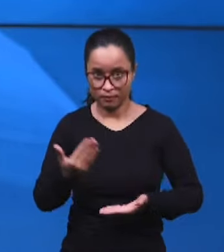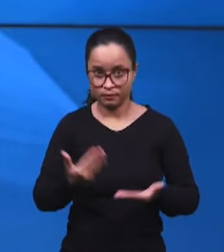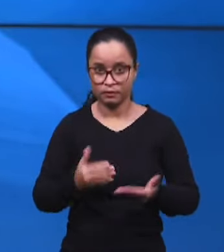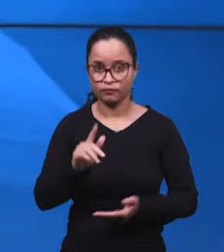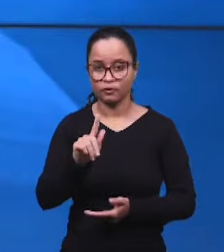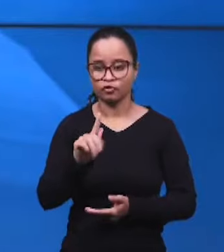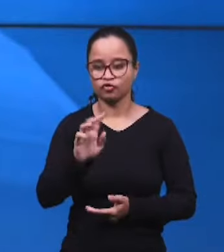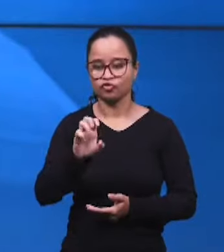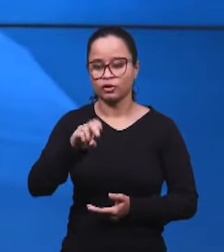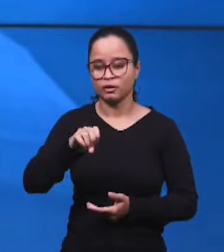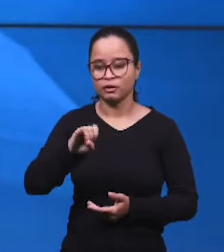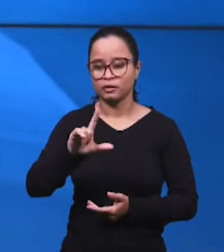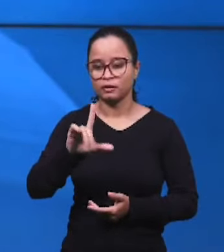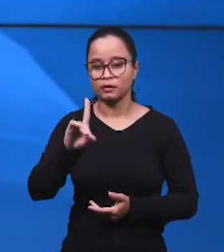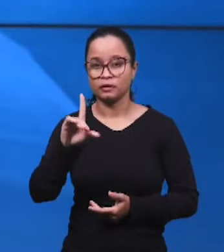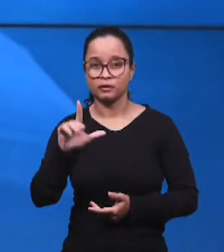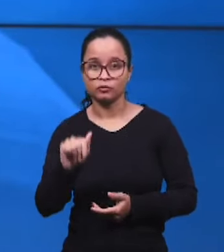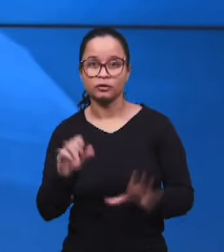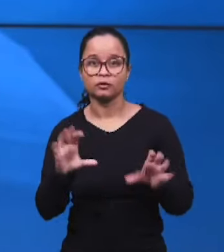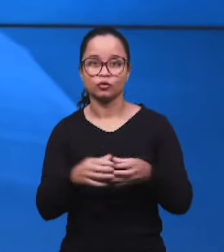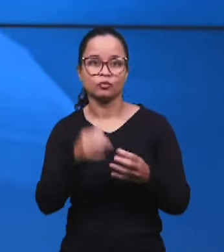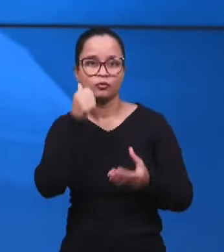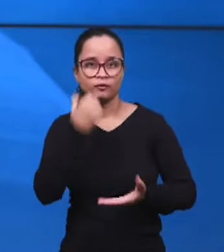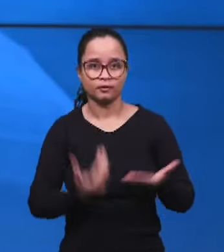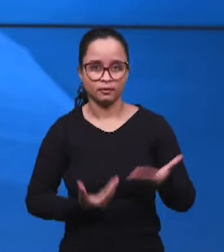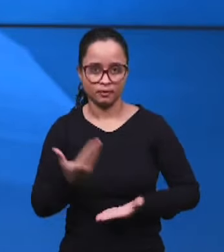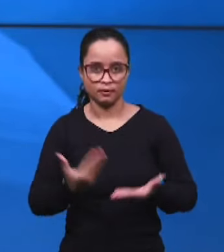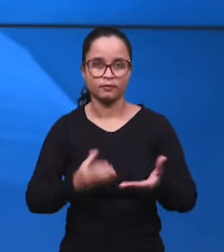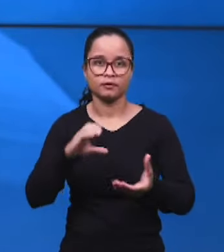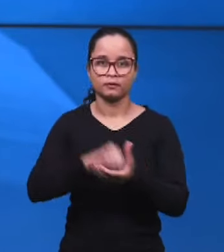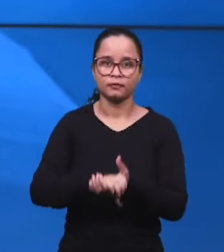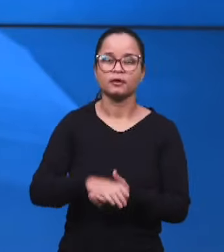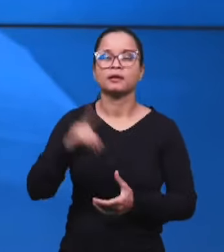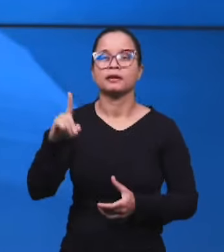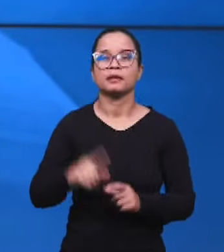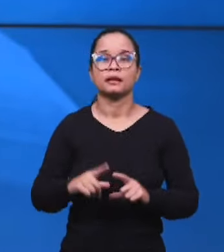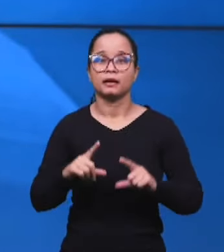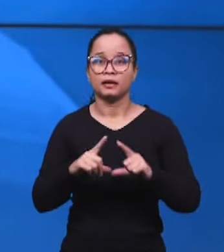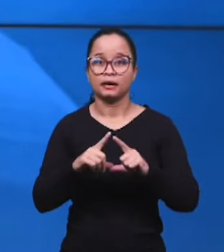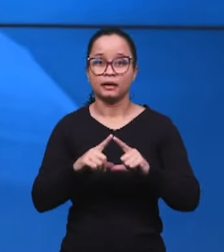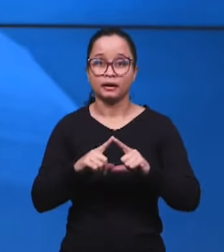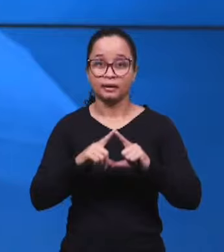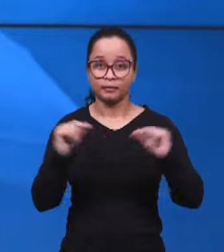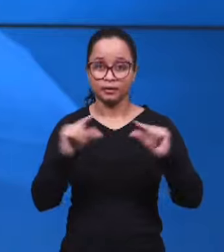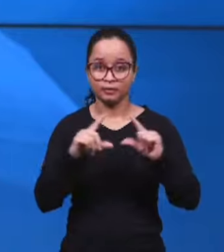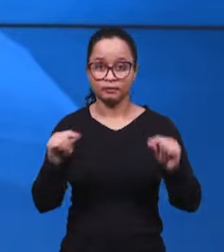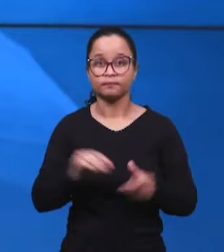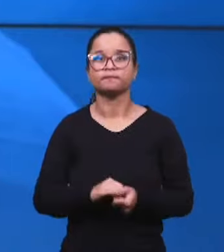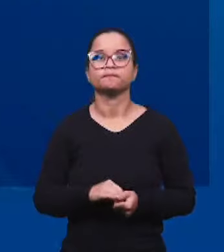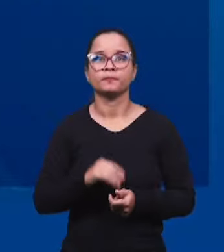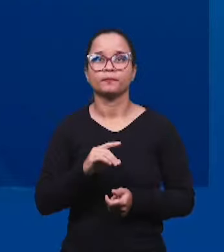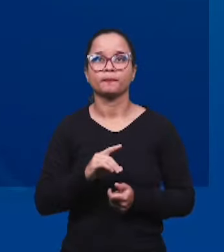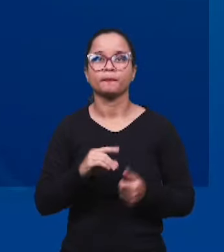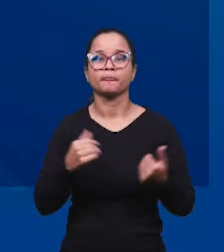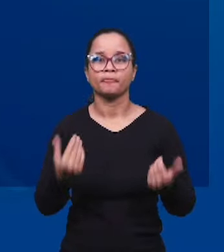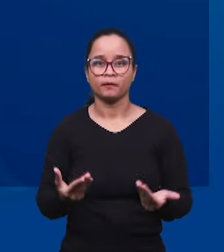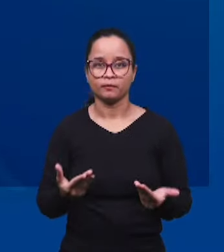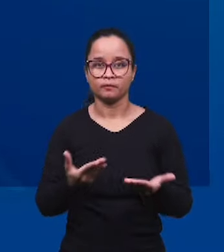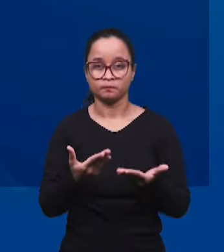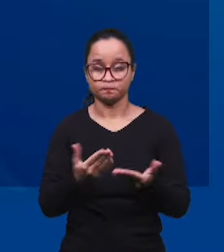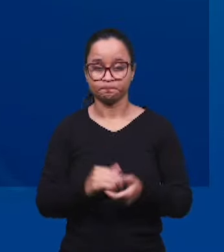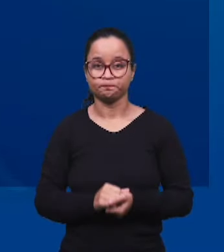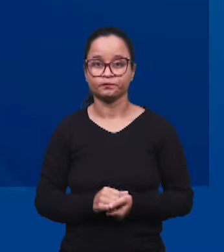Cruz. Ela é do grupo de senhoras da nossa igreja lá em Brasília, no Distrito Federal. Irmã Genilda, a paz do Senhor, irmã. Nos